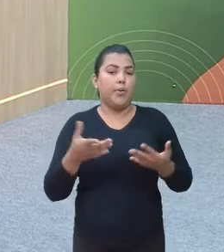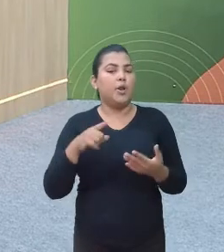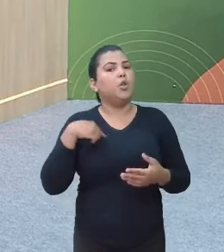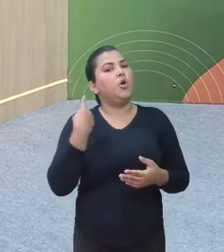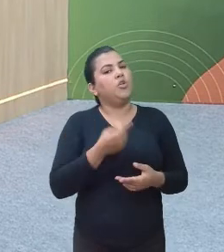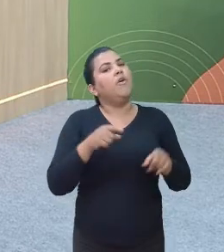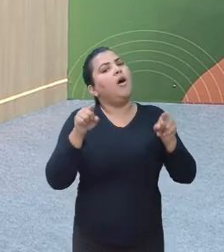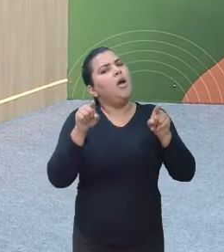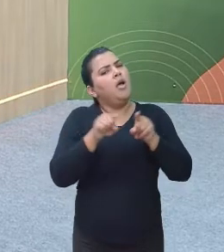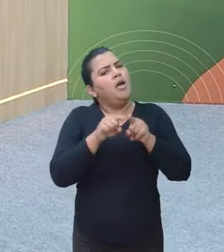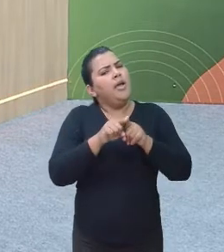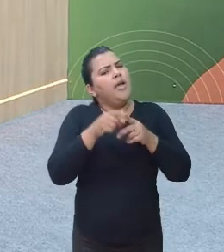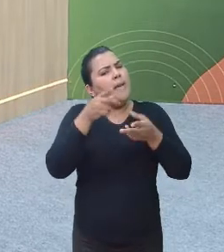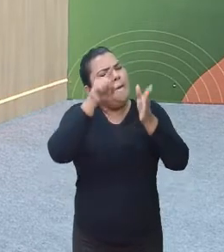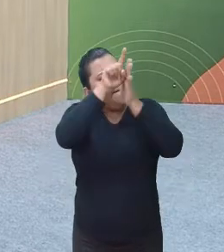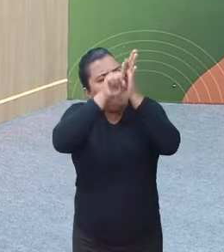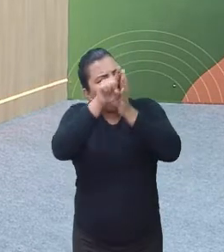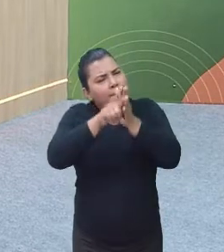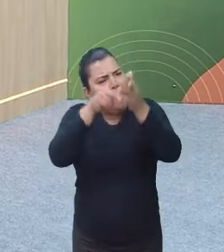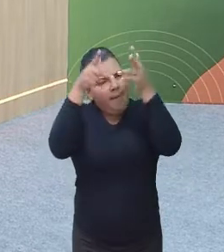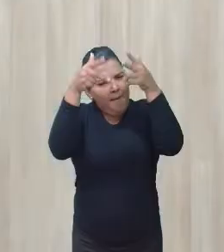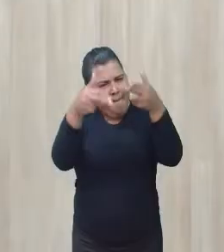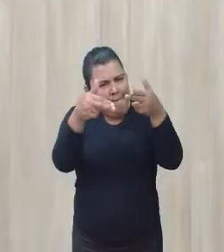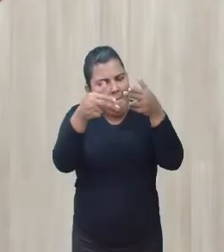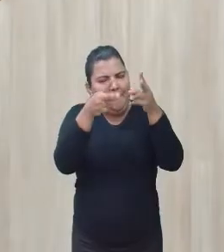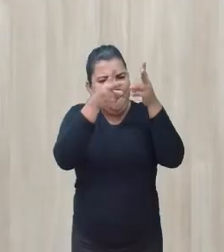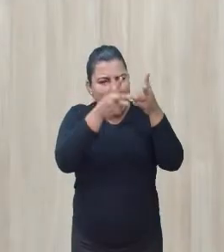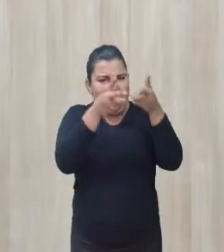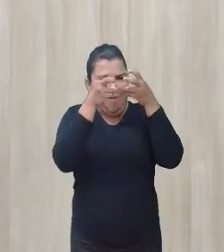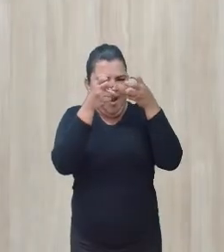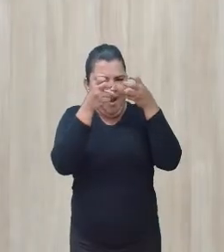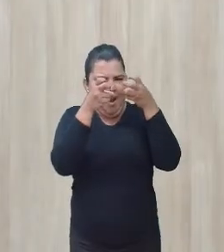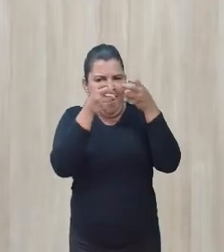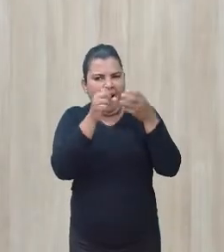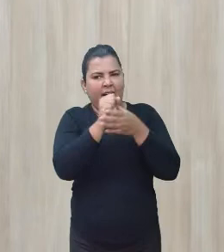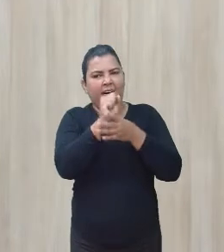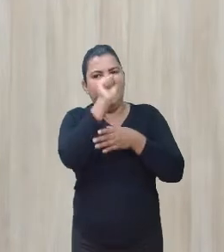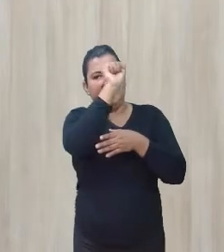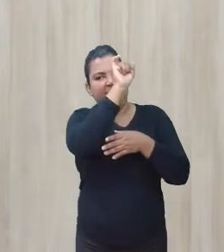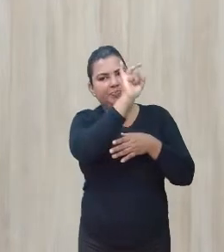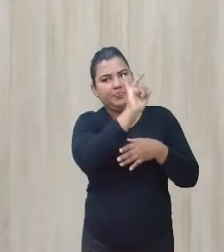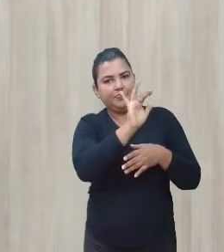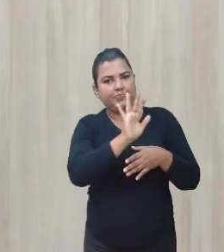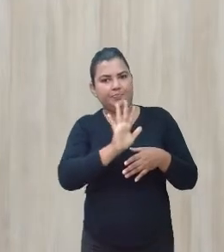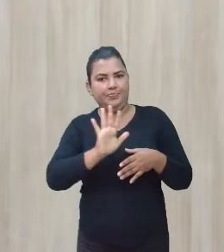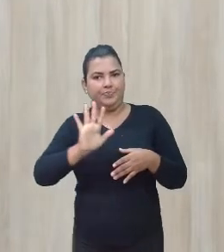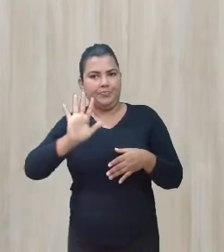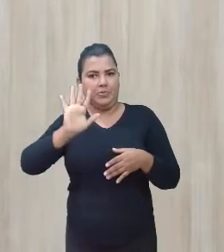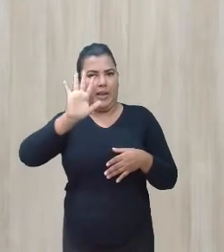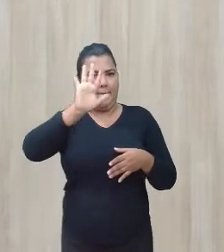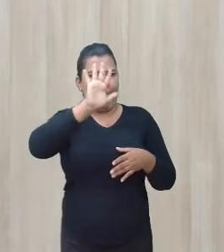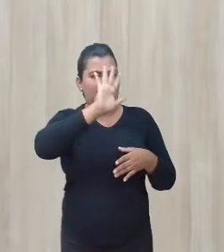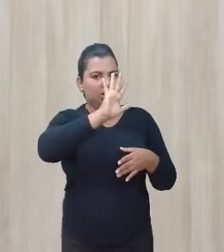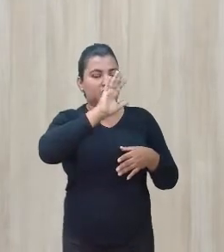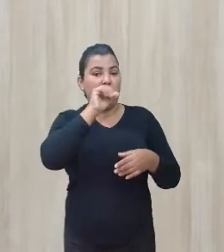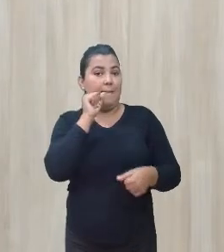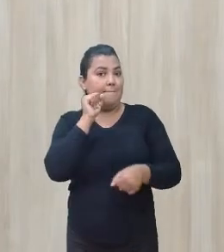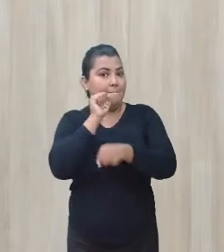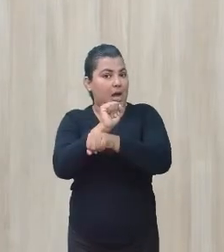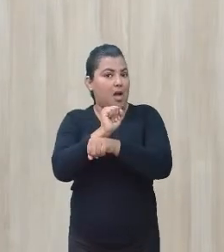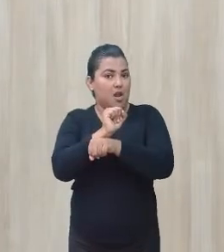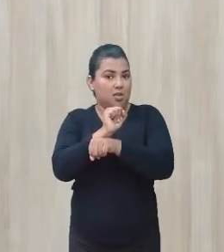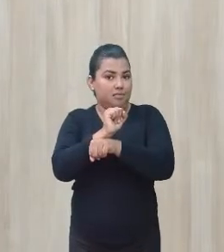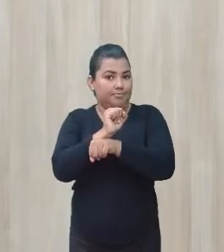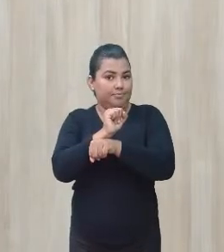a mesma análise, tá bom? Então, perceba que eu peguei duas imagens que eram estáticas, né? Ou seja, imagens que estavam